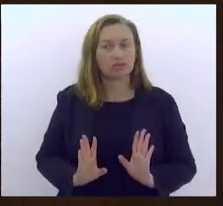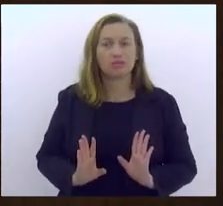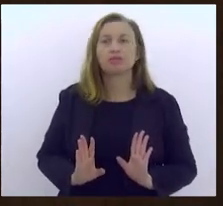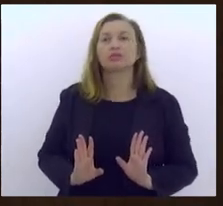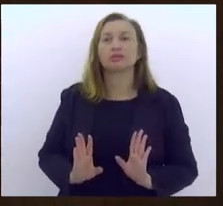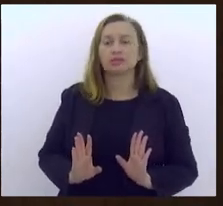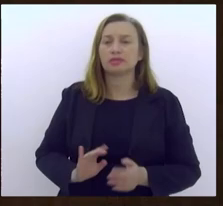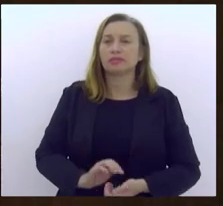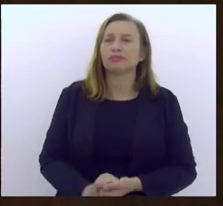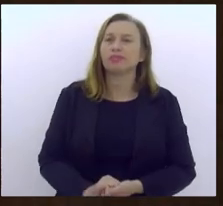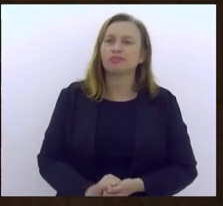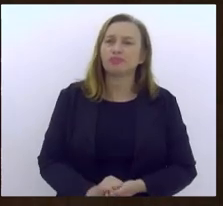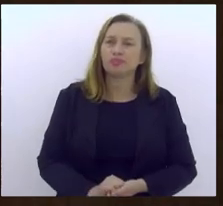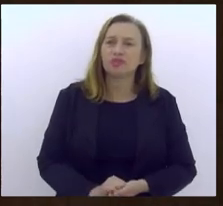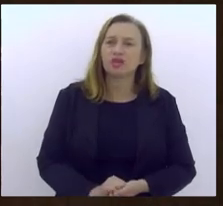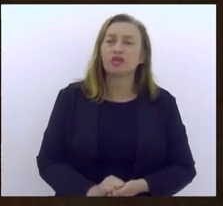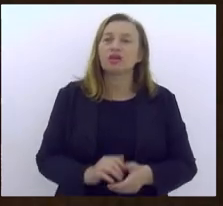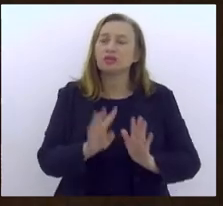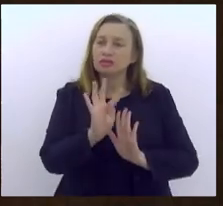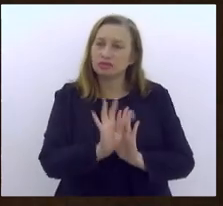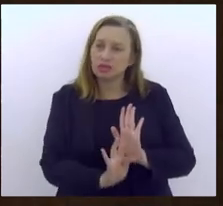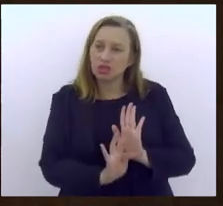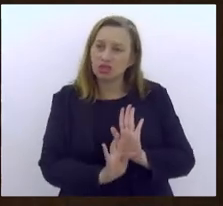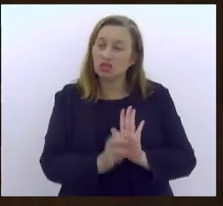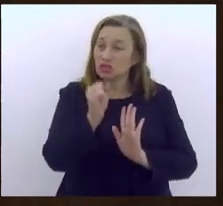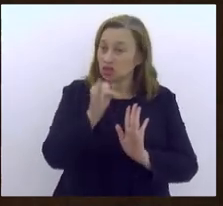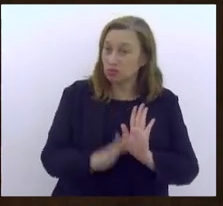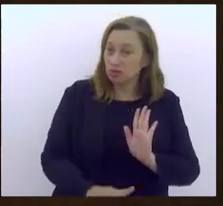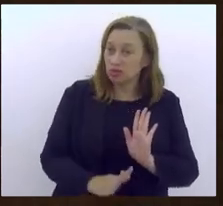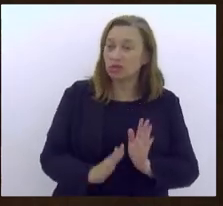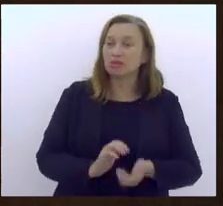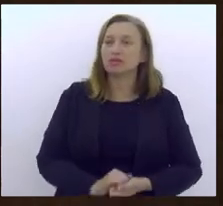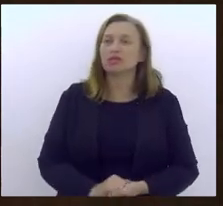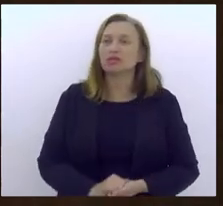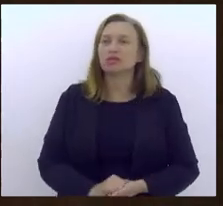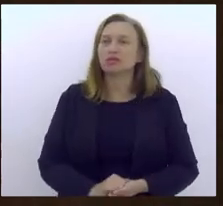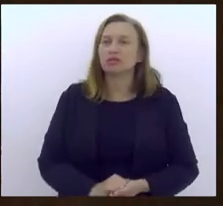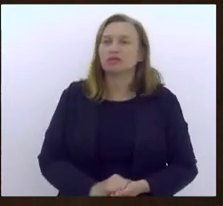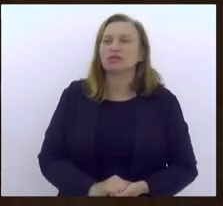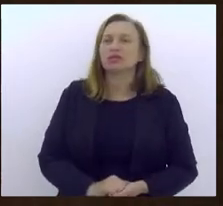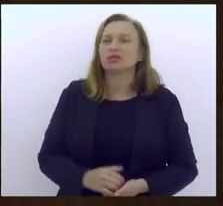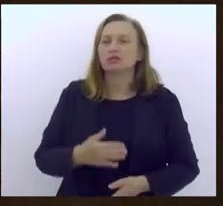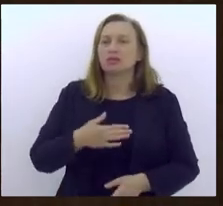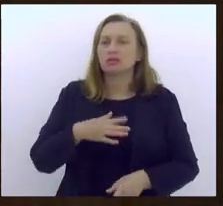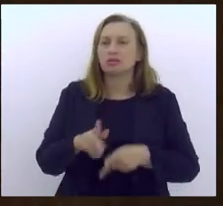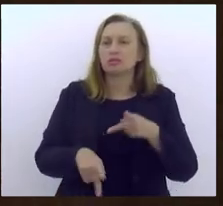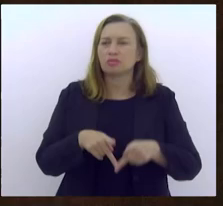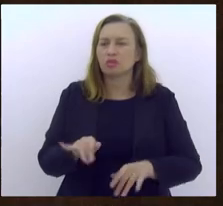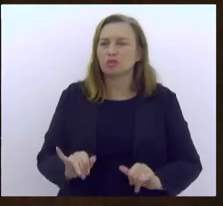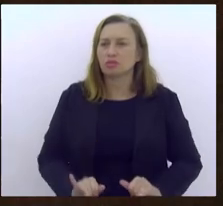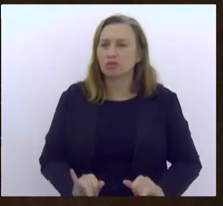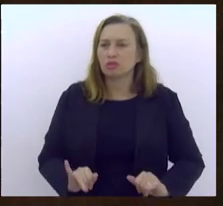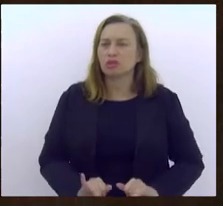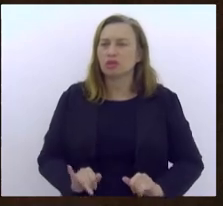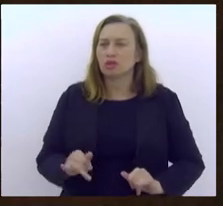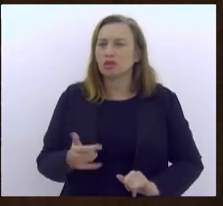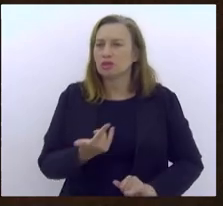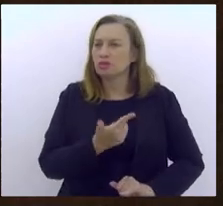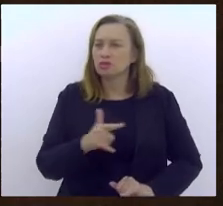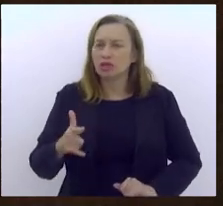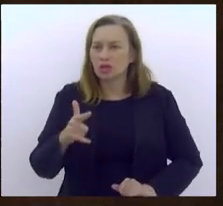conhecimento, né, porque tem um texto da Bíblia que diz assim: o meu povo sofre porque não adquiriu conhecimento.